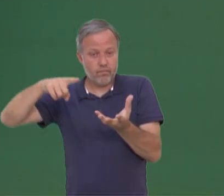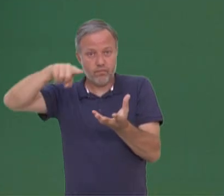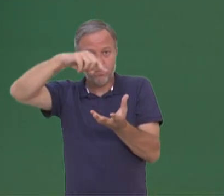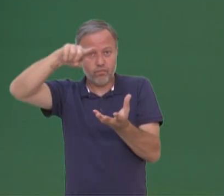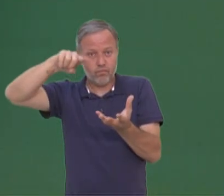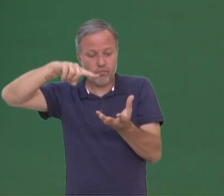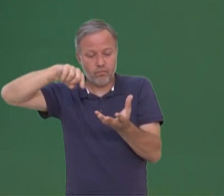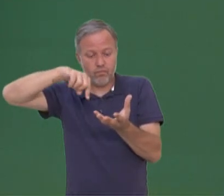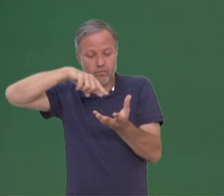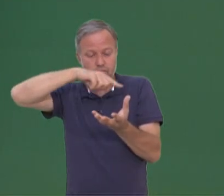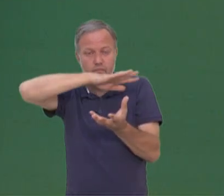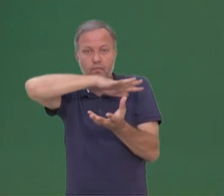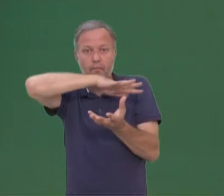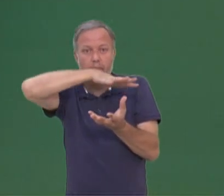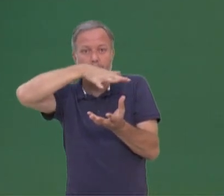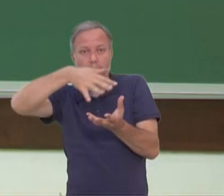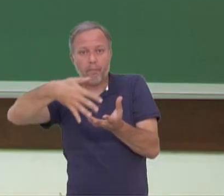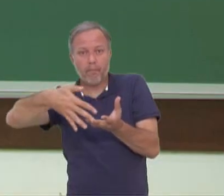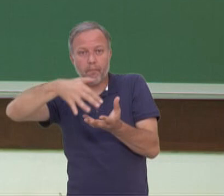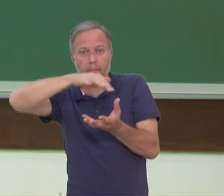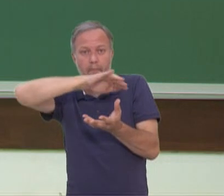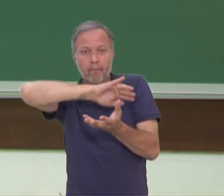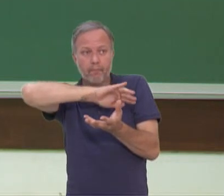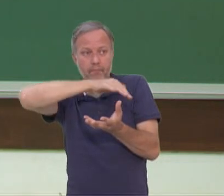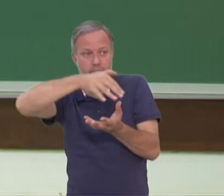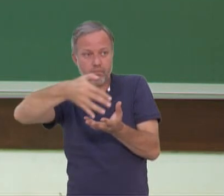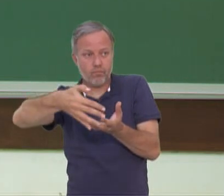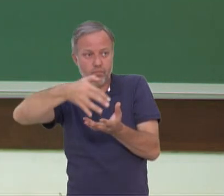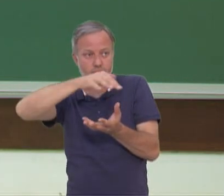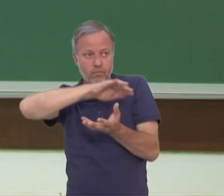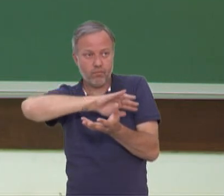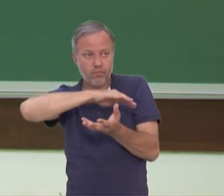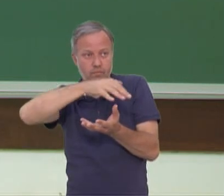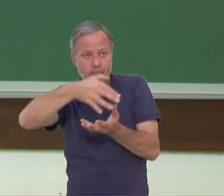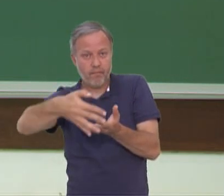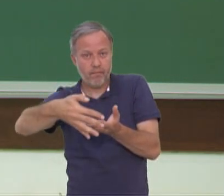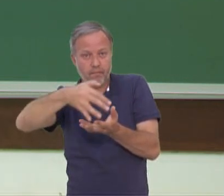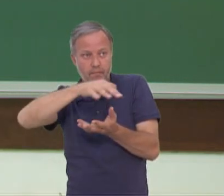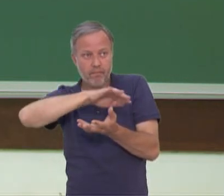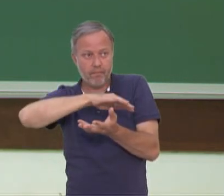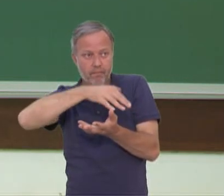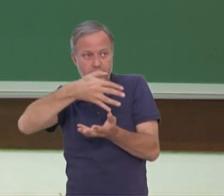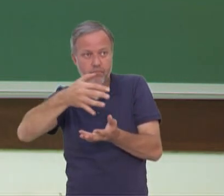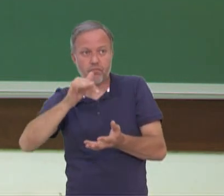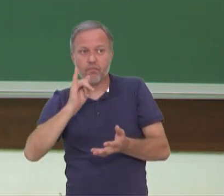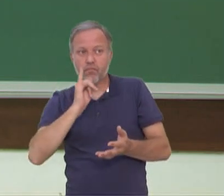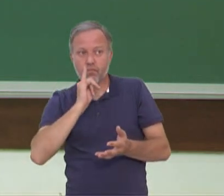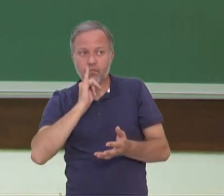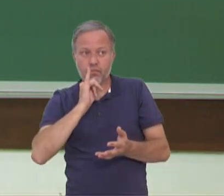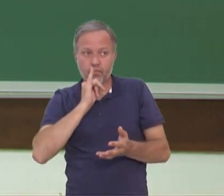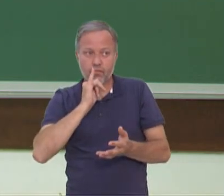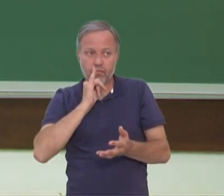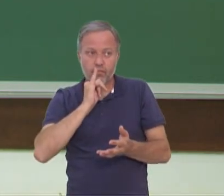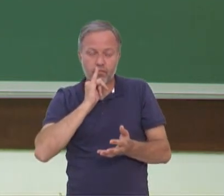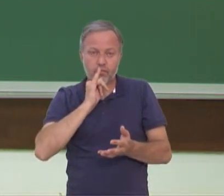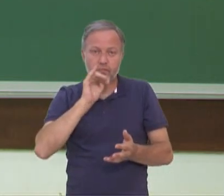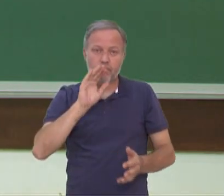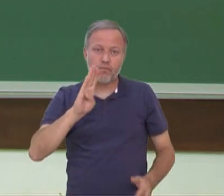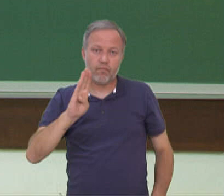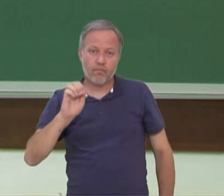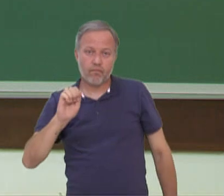a superfície, como é uma célula por fora. Olha aqui, ó, bactérias vistas por fora.